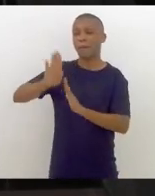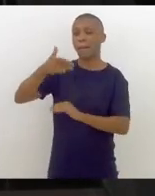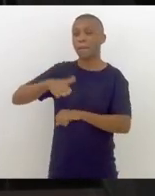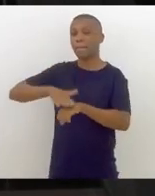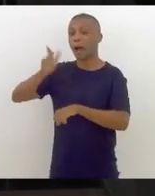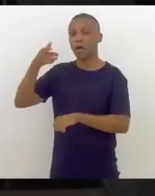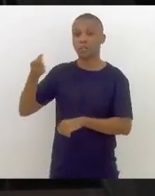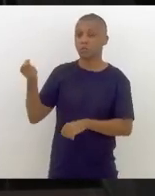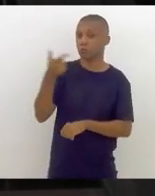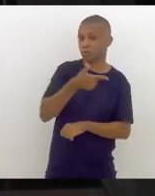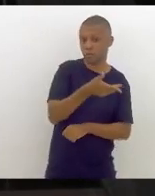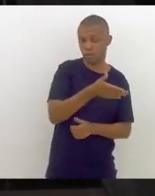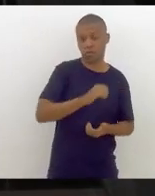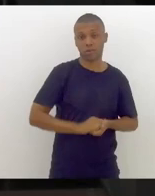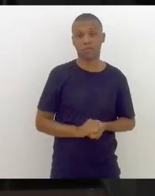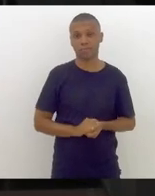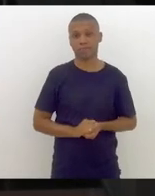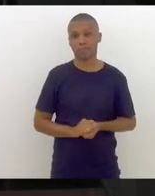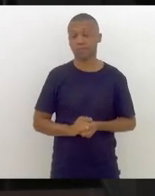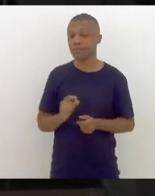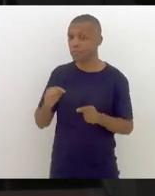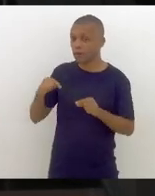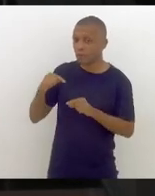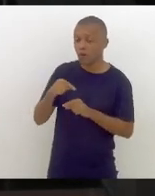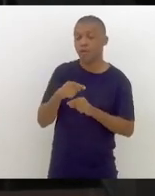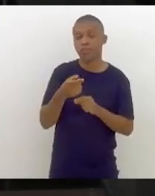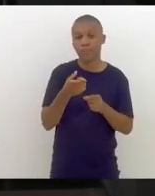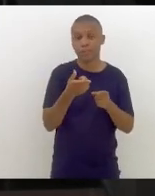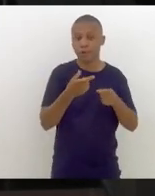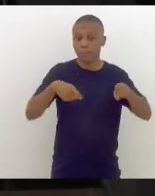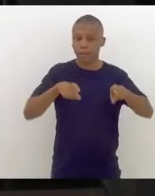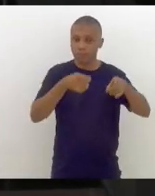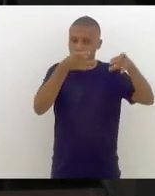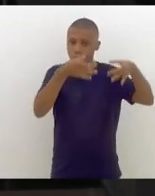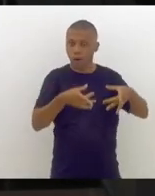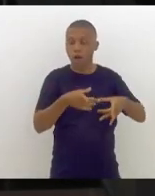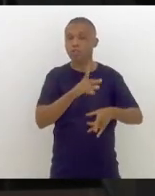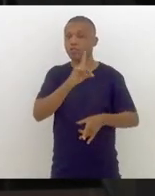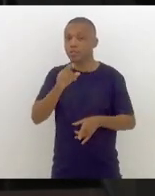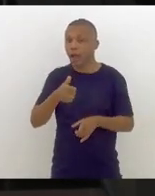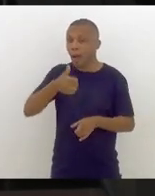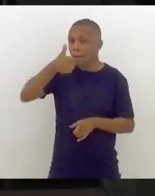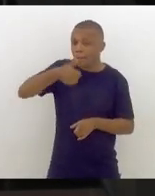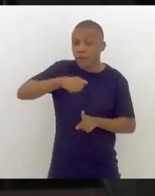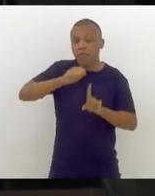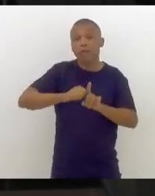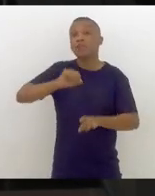vai assumir depois que deixar o mandato em primeiro de Janeiro